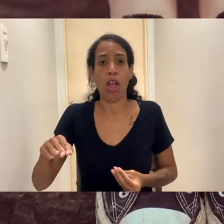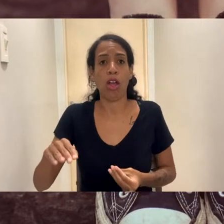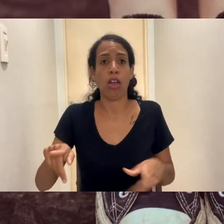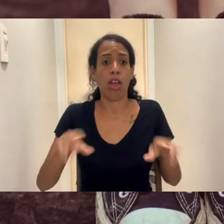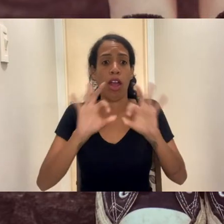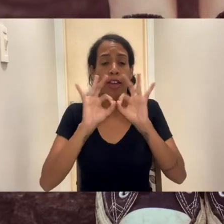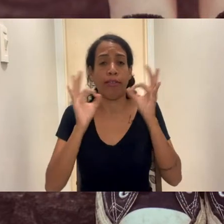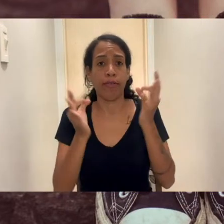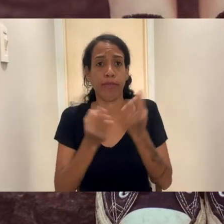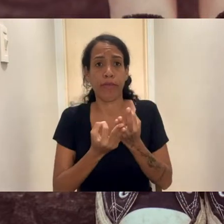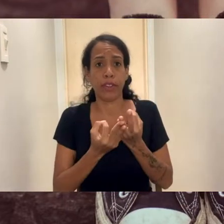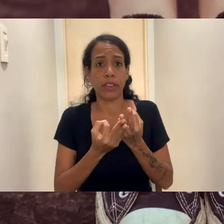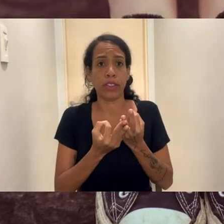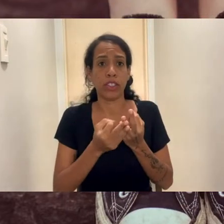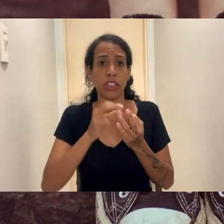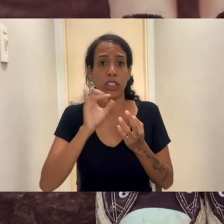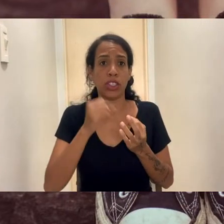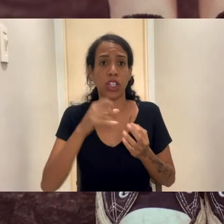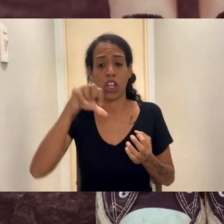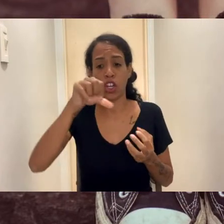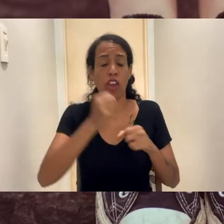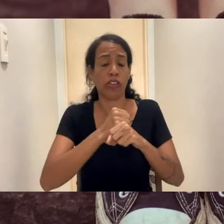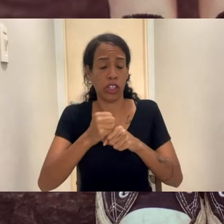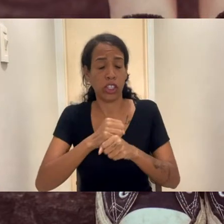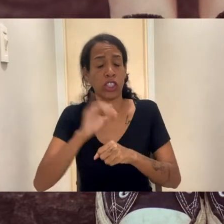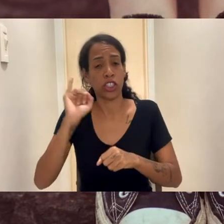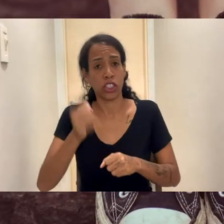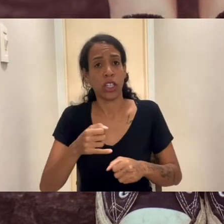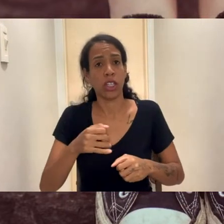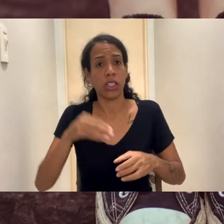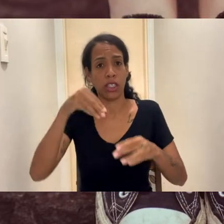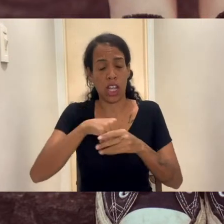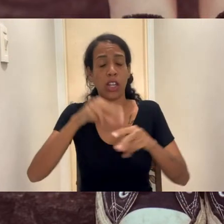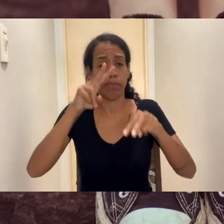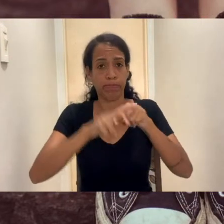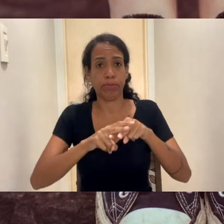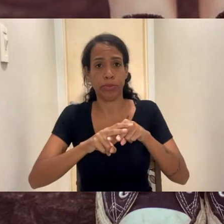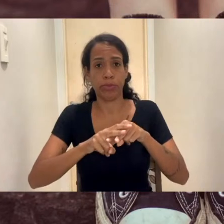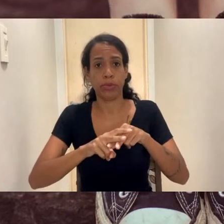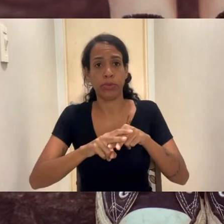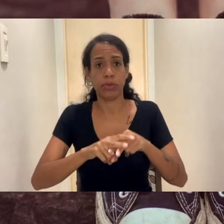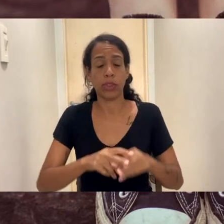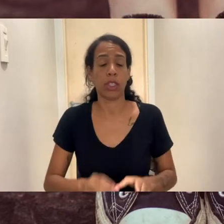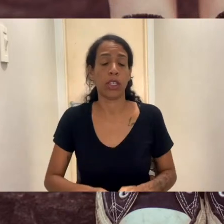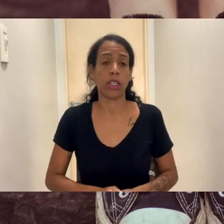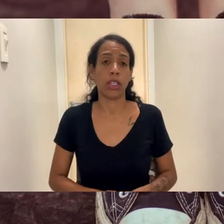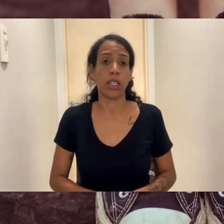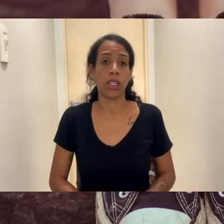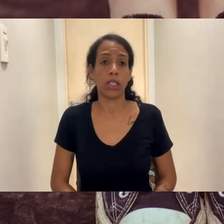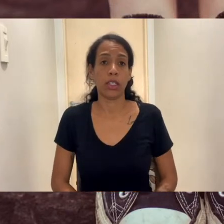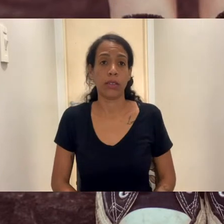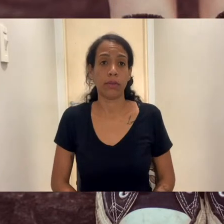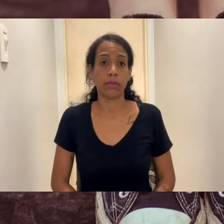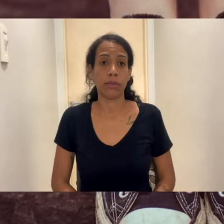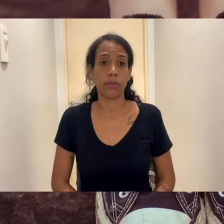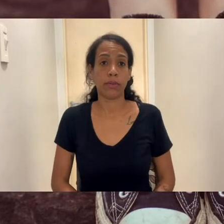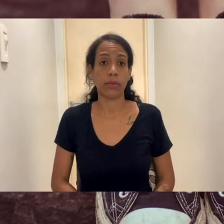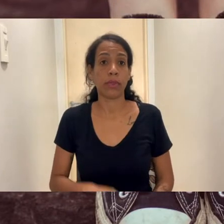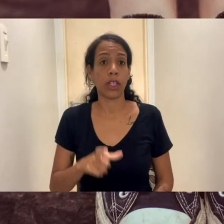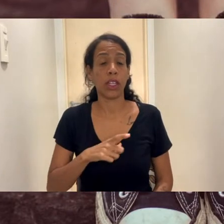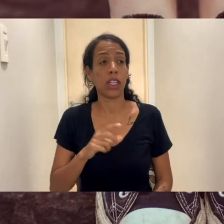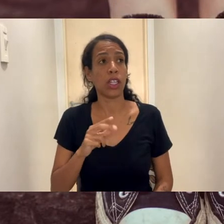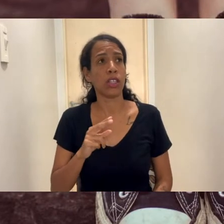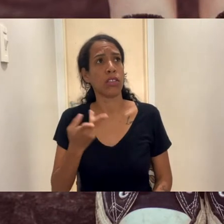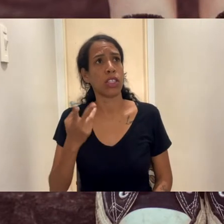famílias que eu, desses 9 anos, venho atendendo no sistema socioeducativo, né, são histórias de